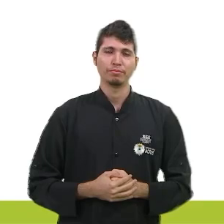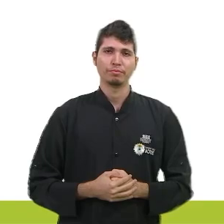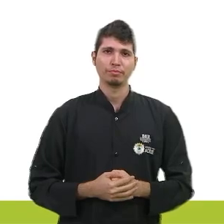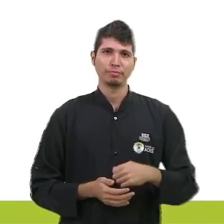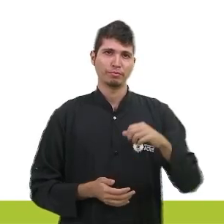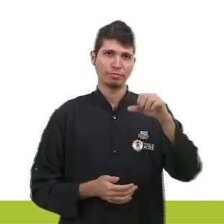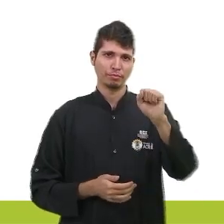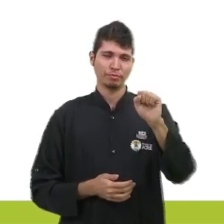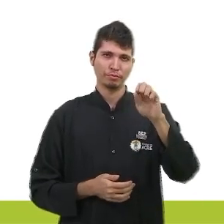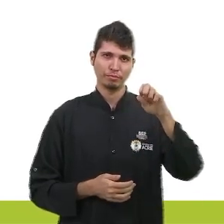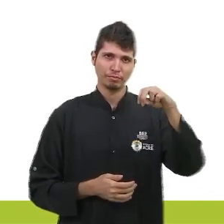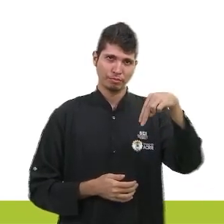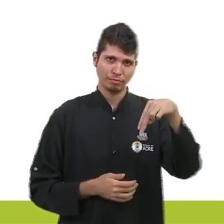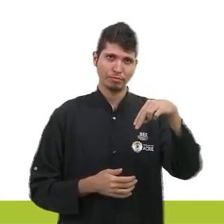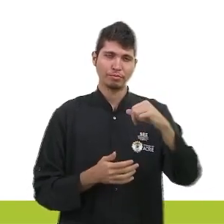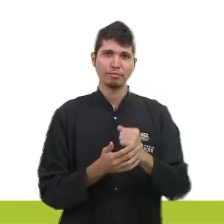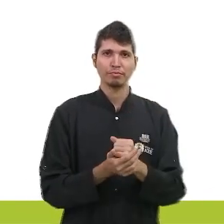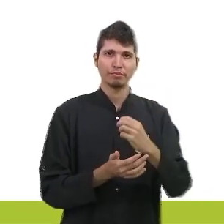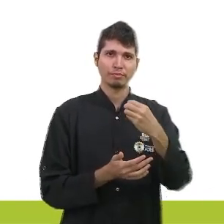Seno de 60 graus